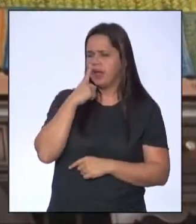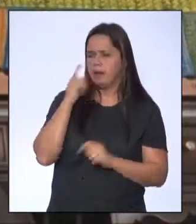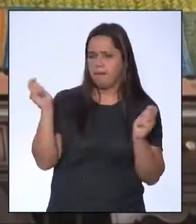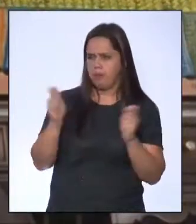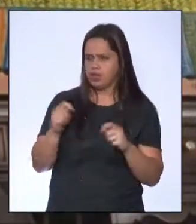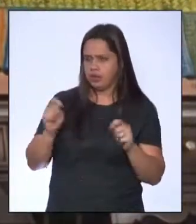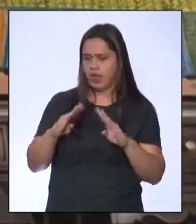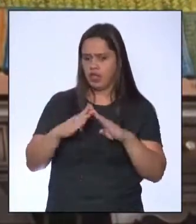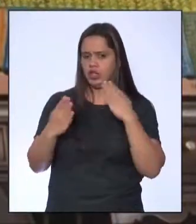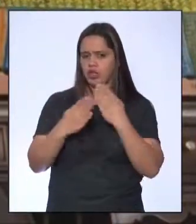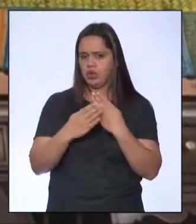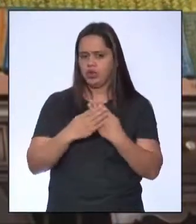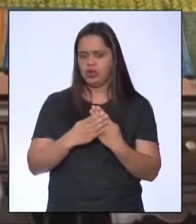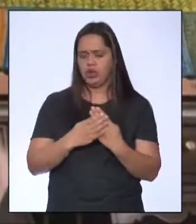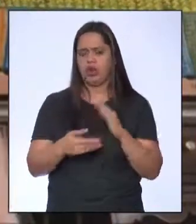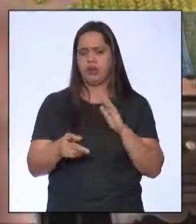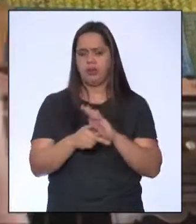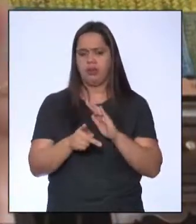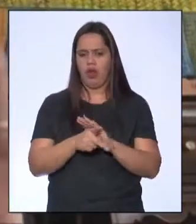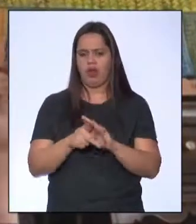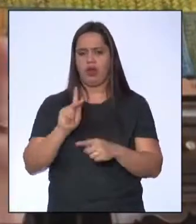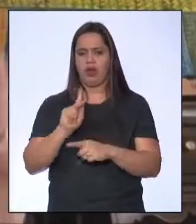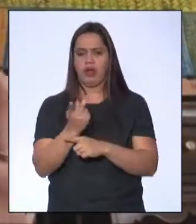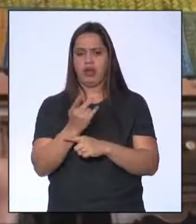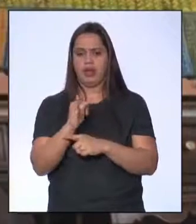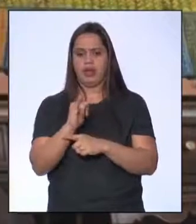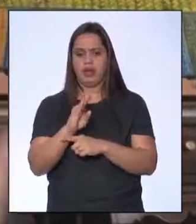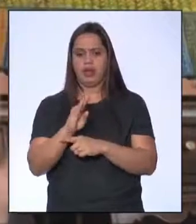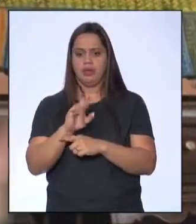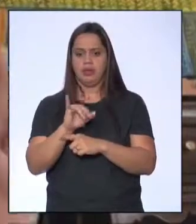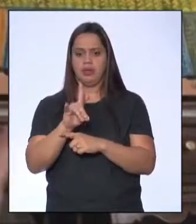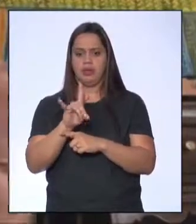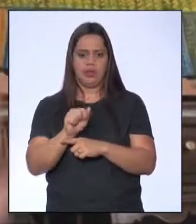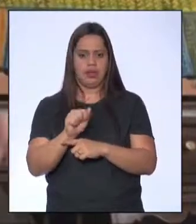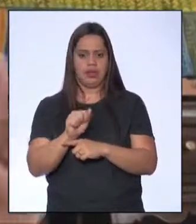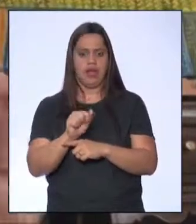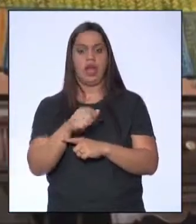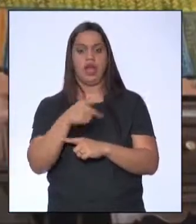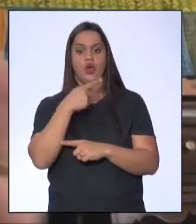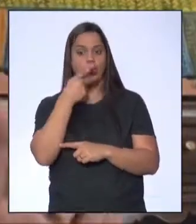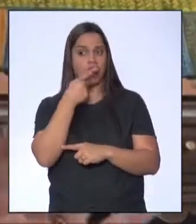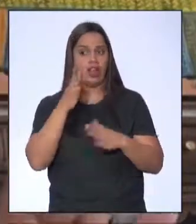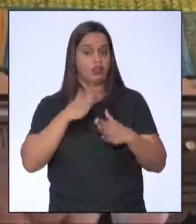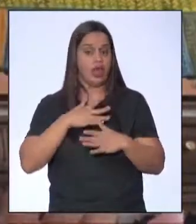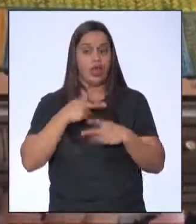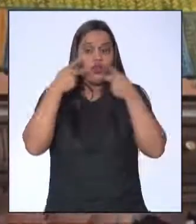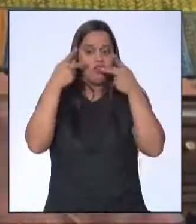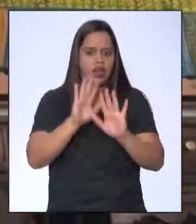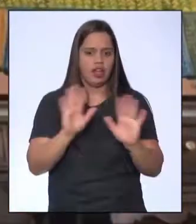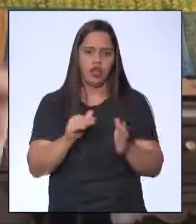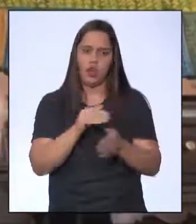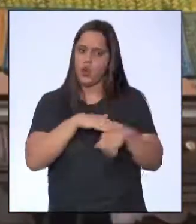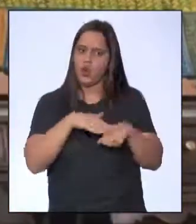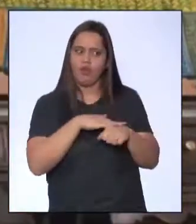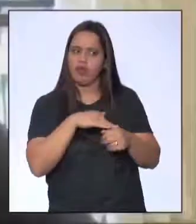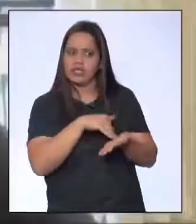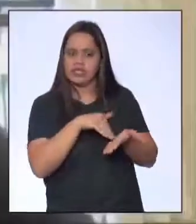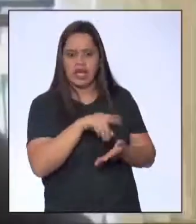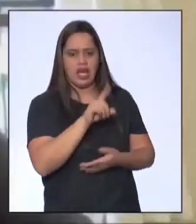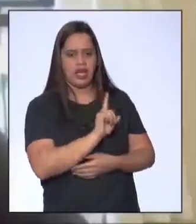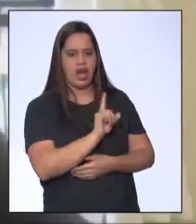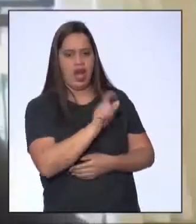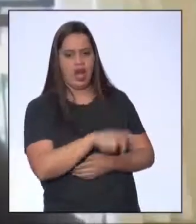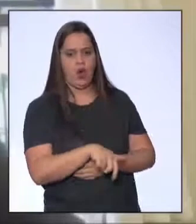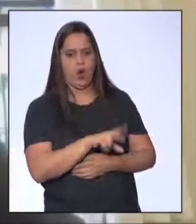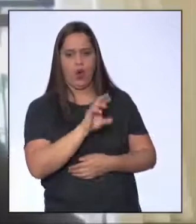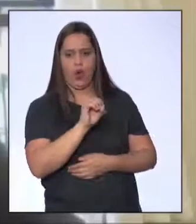escola híbrida, digamos assim? Isso aqui eu estou chutando, não falei com ninguém, não conversei com o Rocieli, não. Está me surgindo